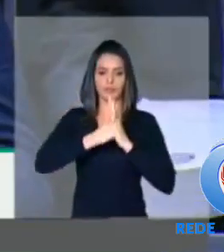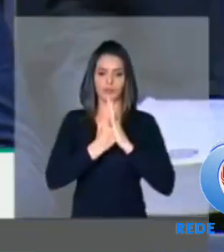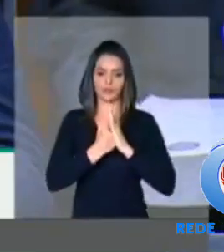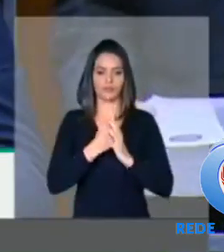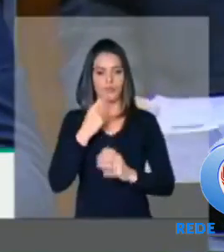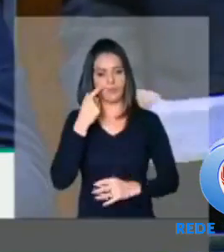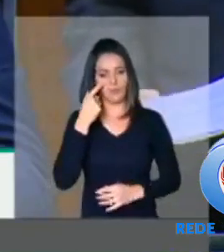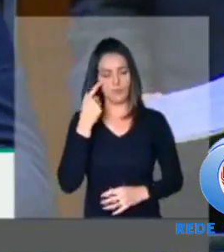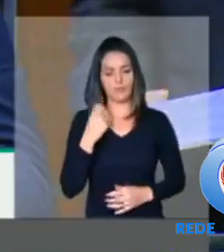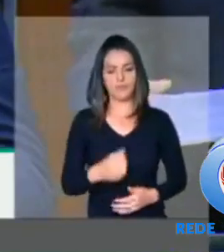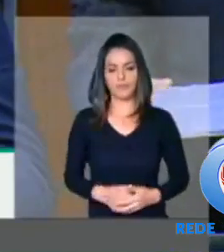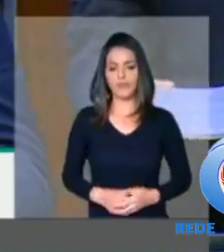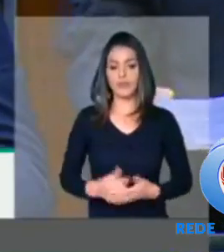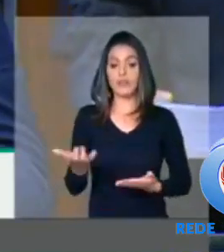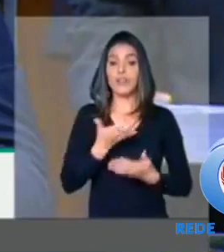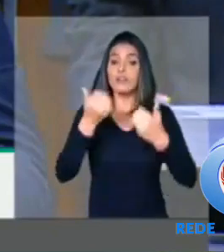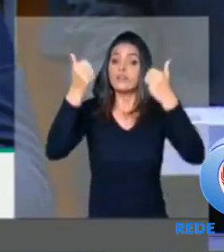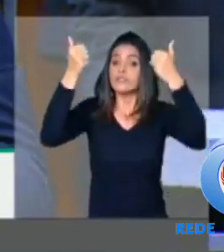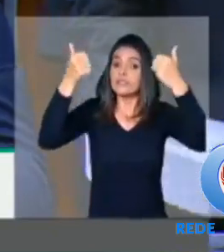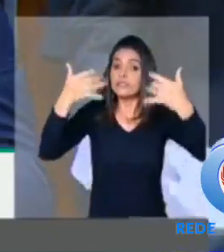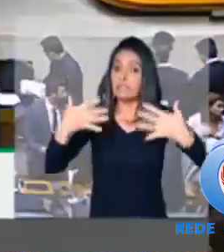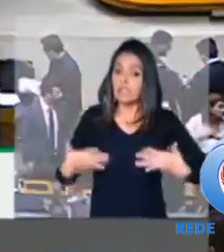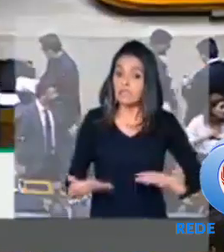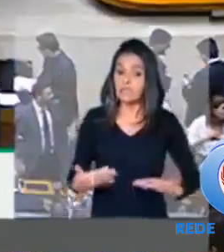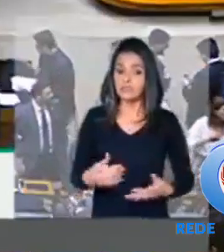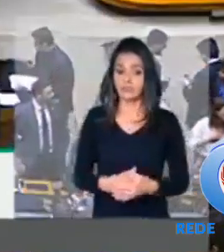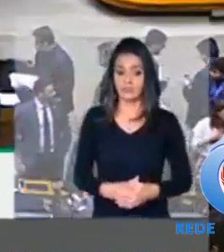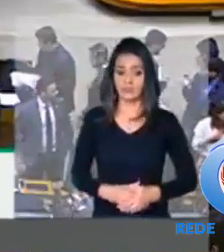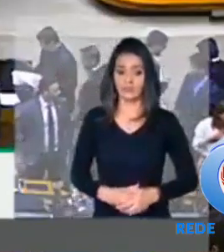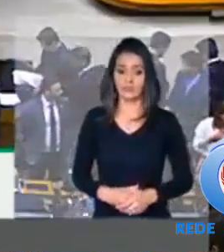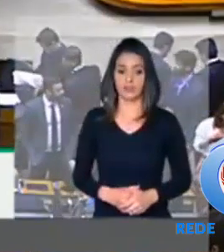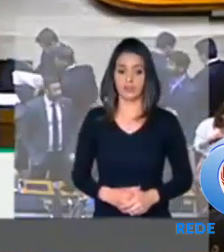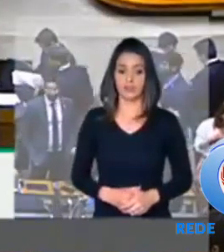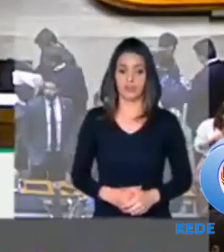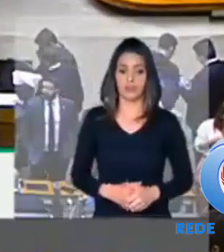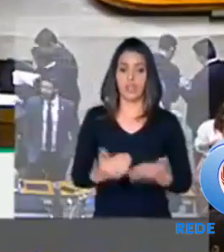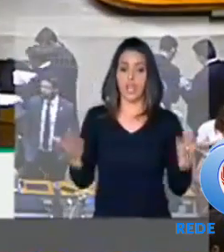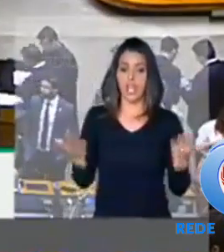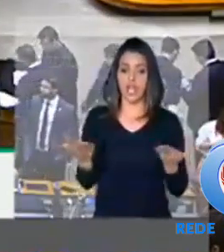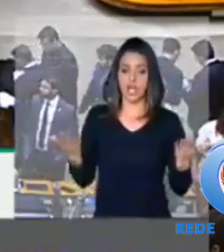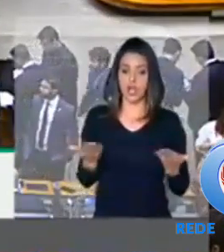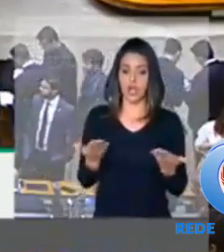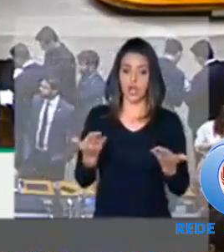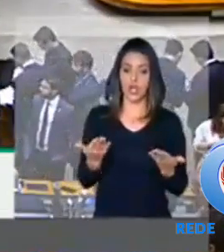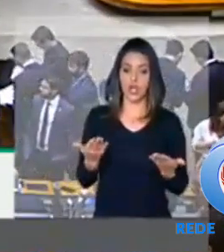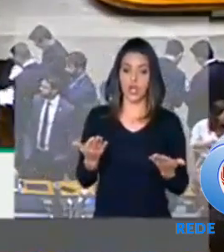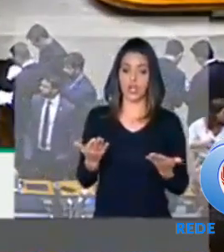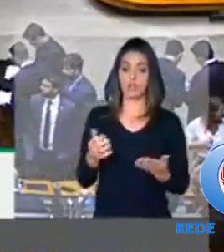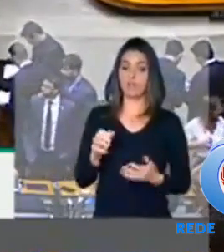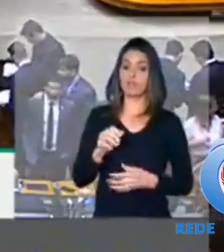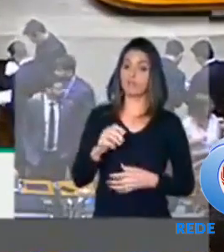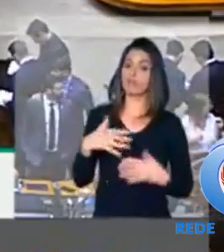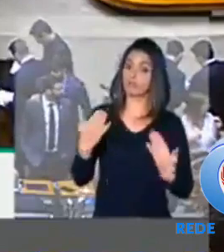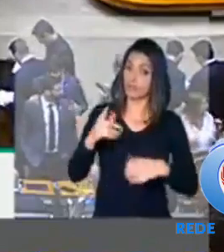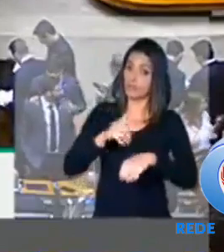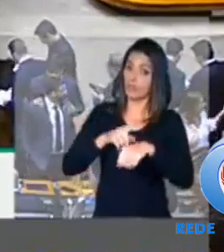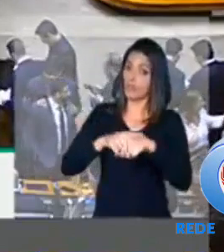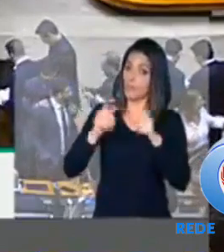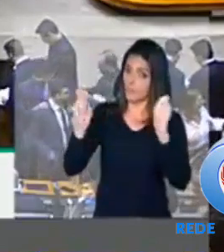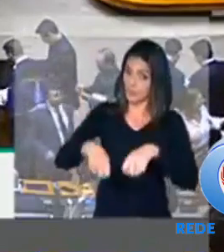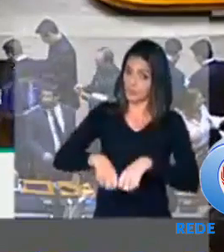PT obstrução. Eu queria um esclarecimento do relator. Não é agora, deputado. Nós estamos votando o requerimento de retirada de pauta. O senhor sinaliza quando for possível, então.